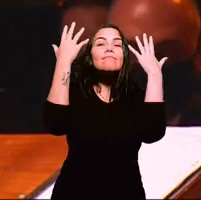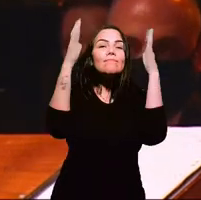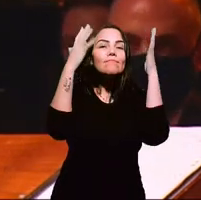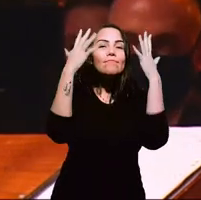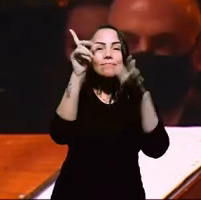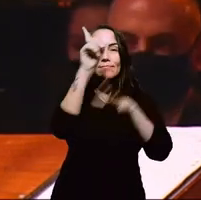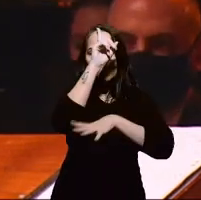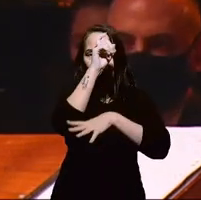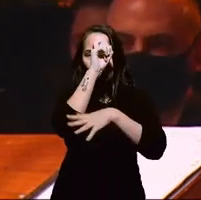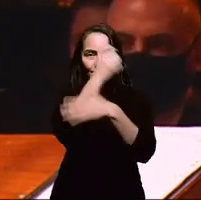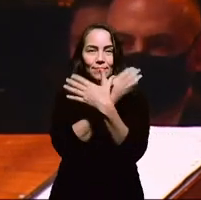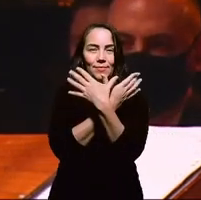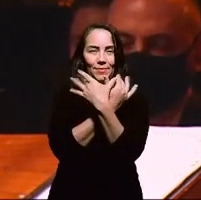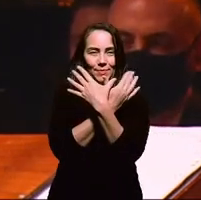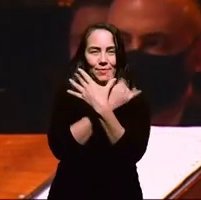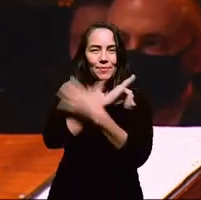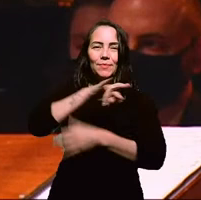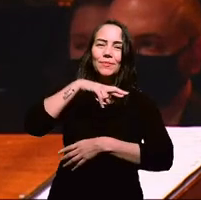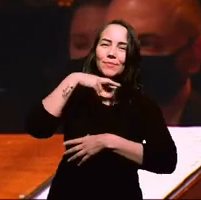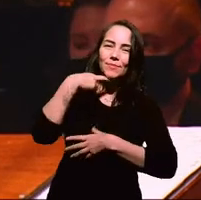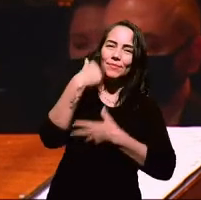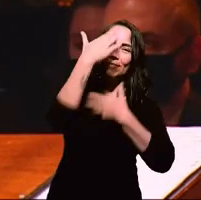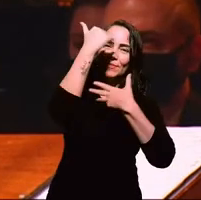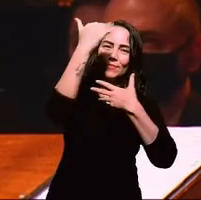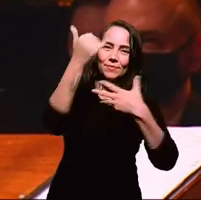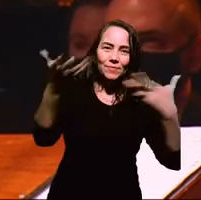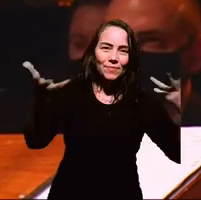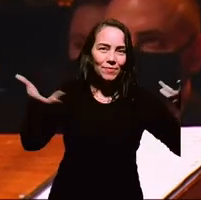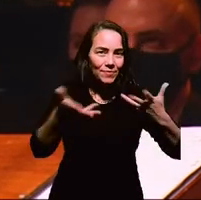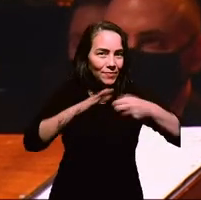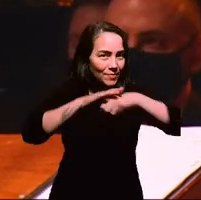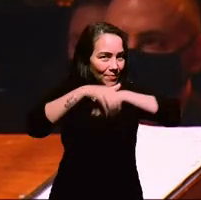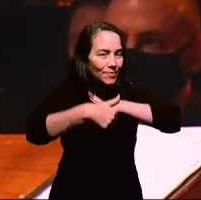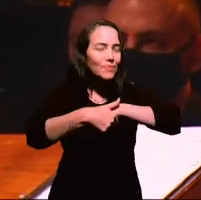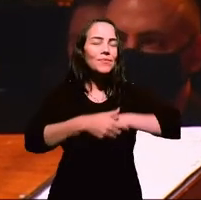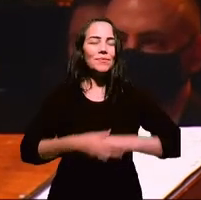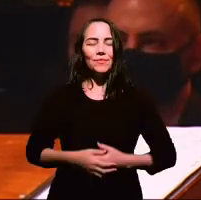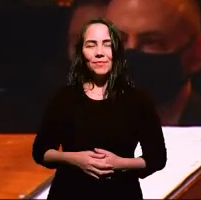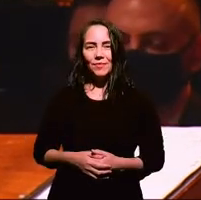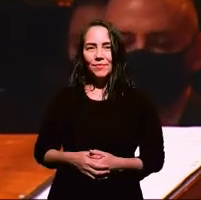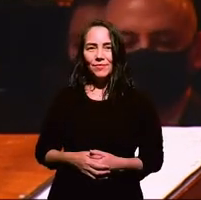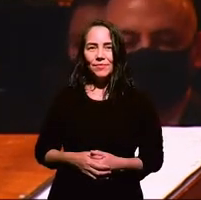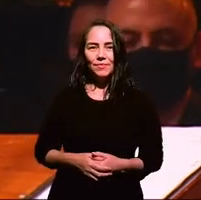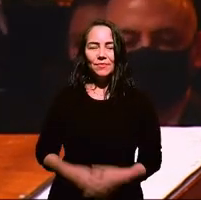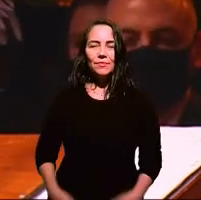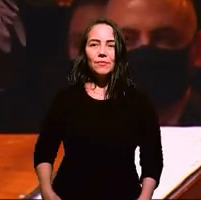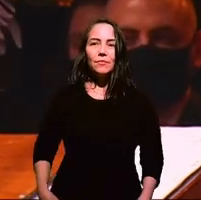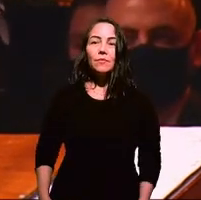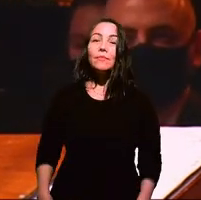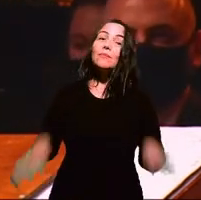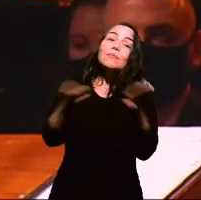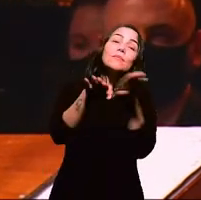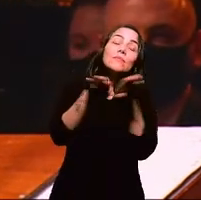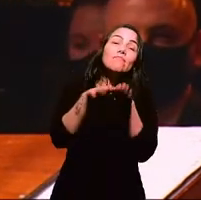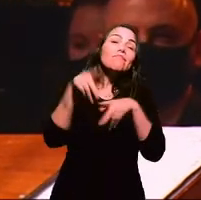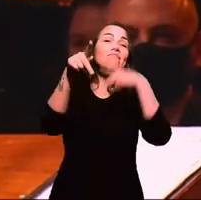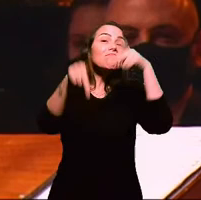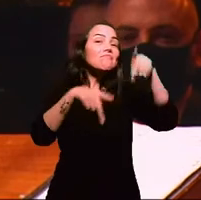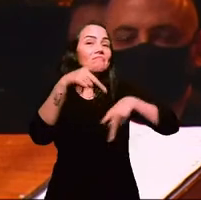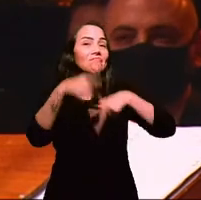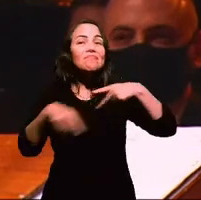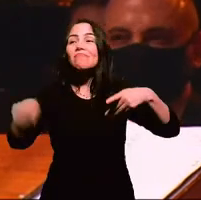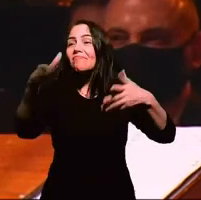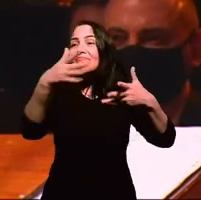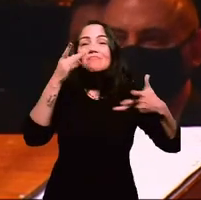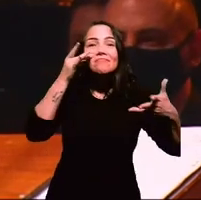ao Hospital São José, o homenageado dessa noite, né? E também o público. Eu sei que tem gente